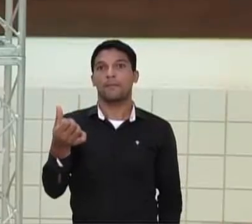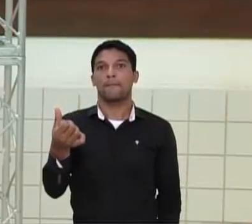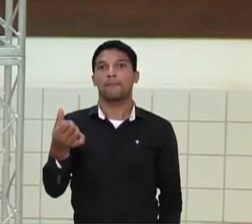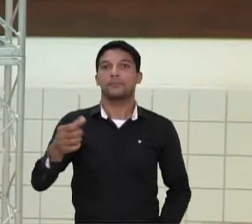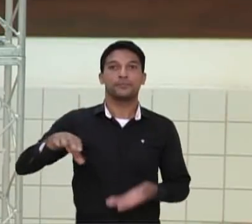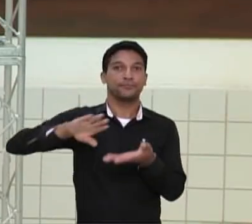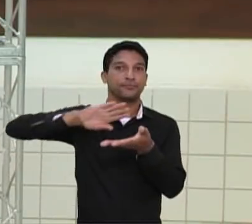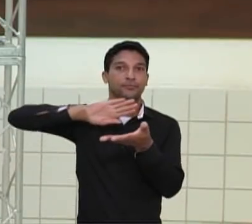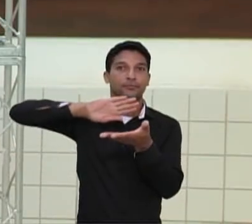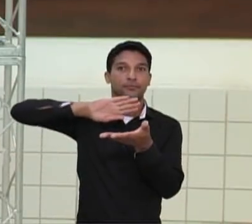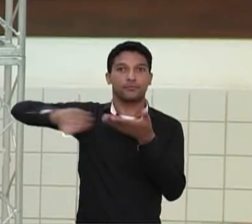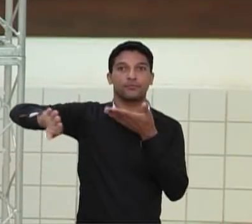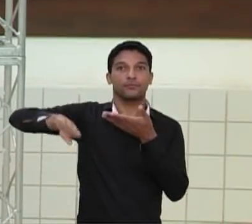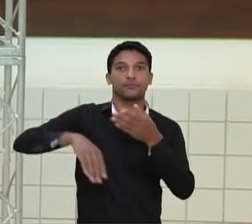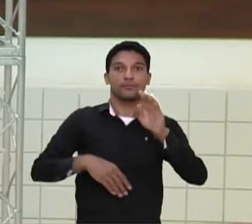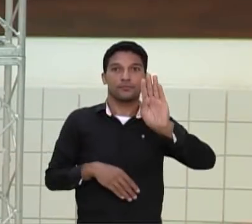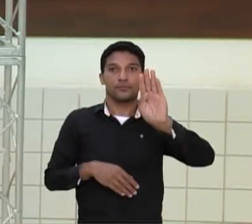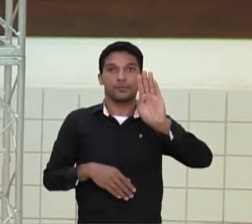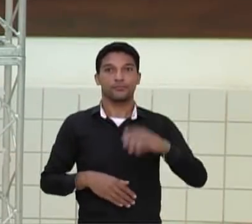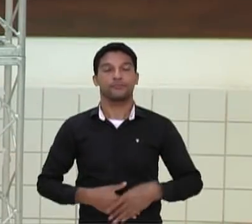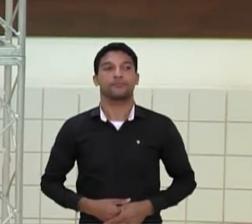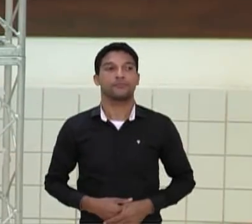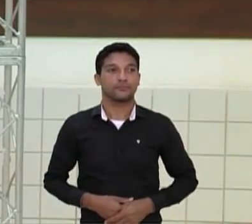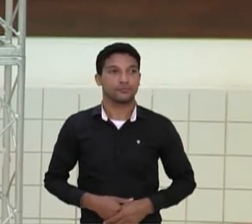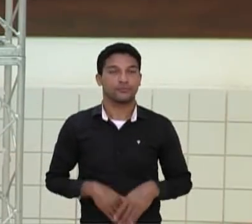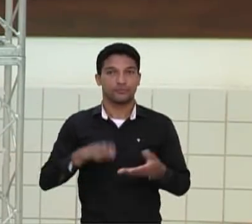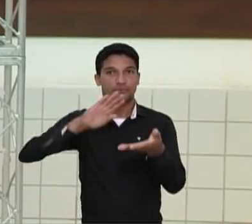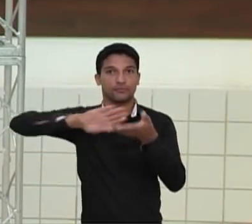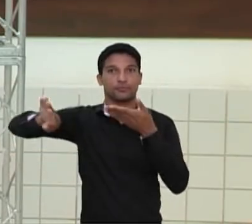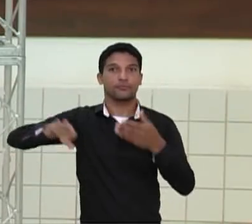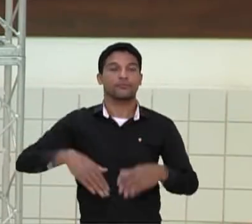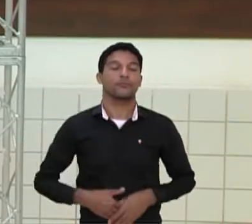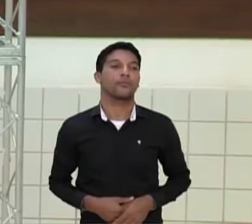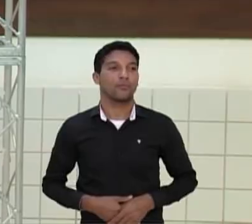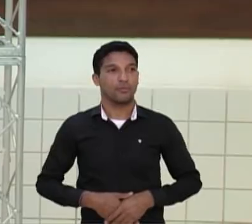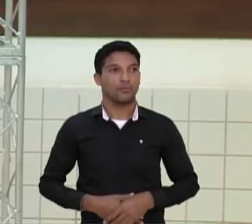descartei a letra b vou tentar letra c